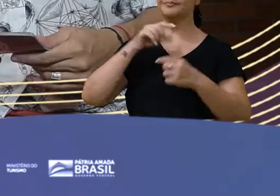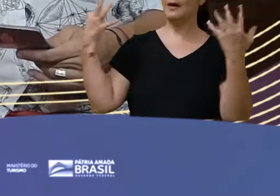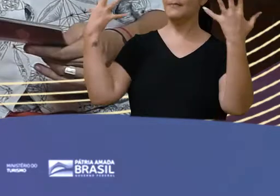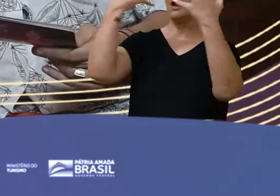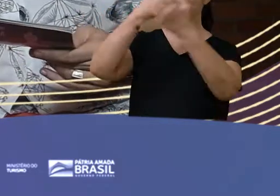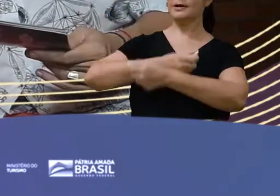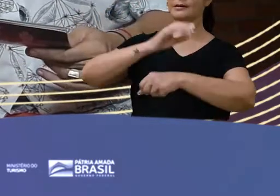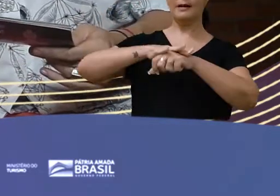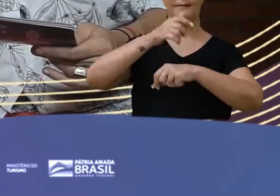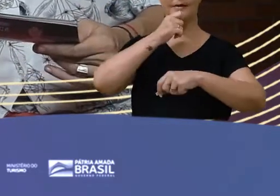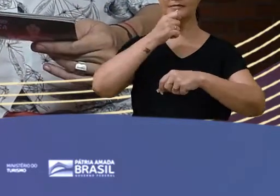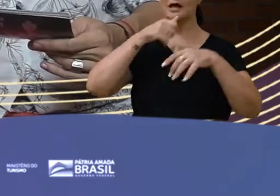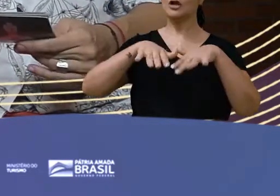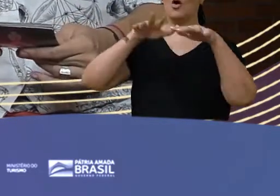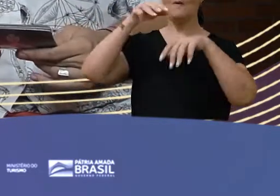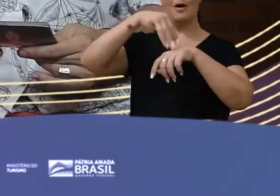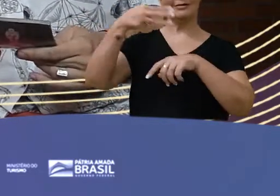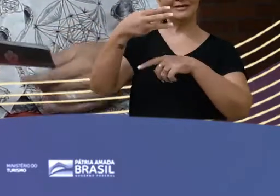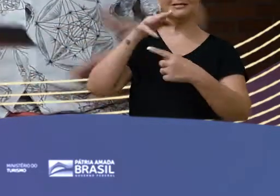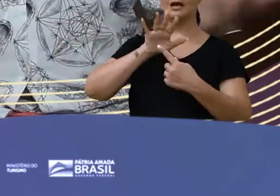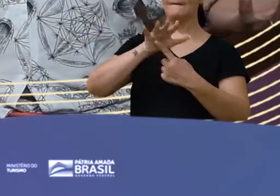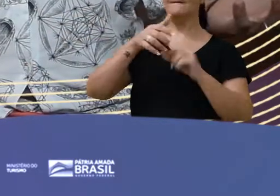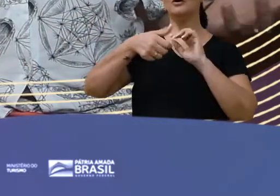ainda mais o palco da terceira Mostra Amp de